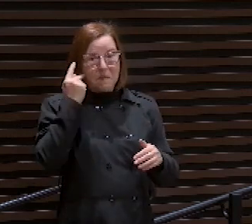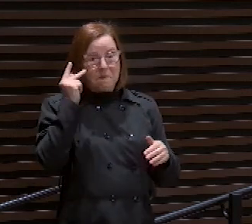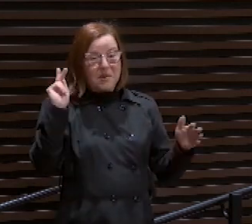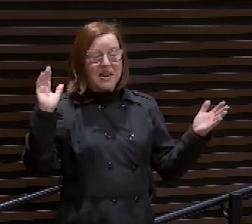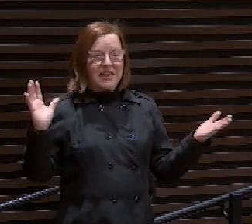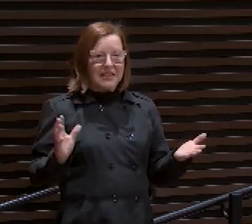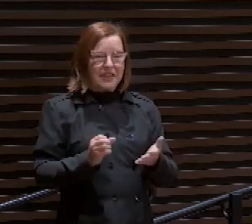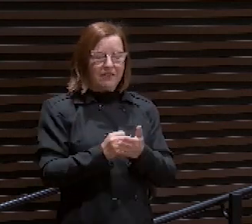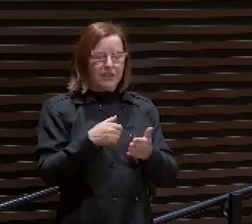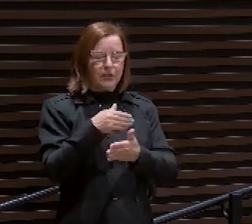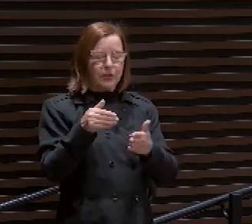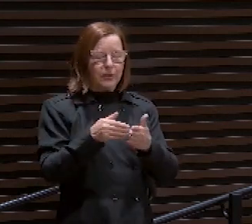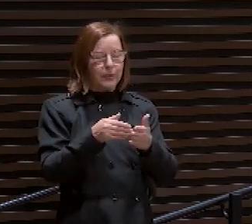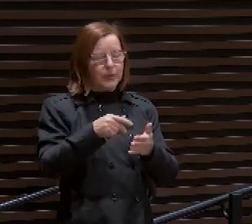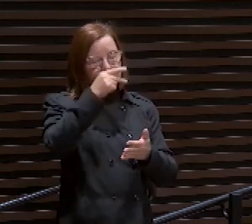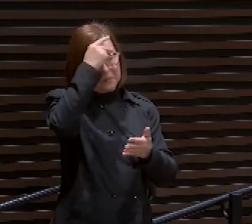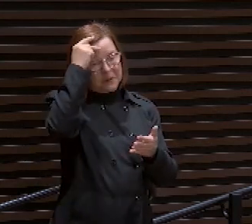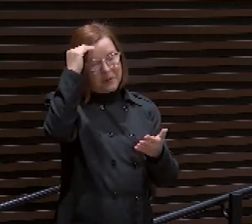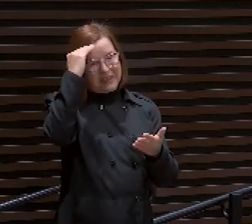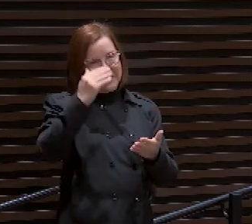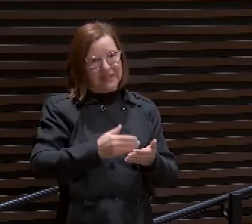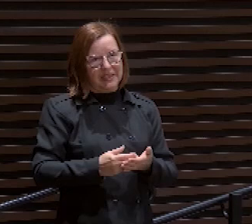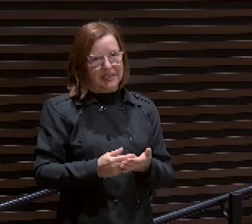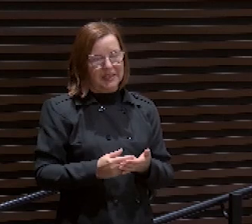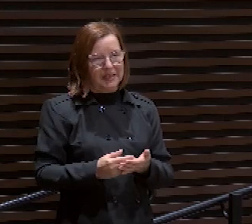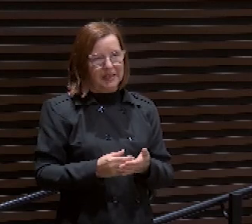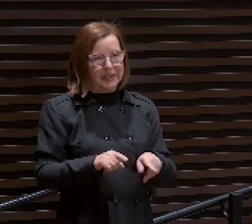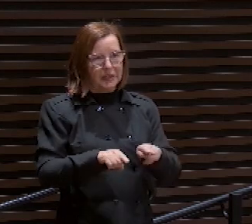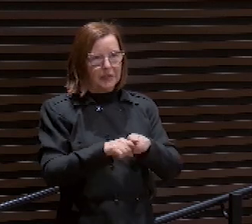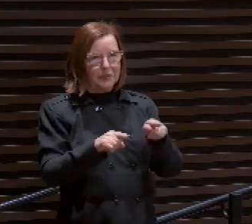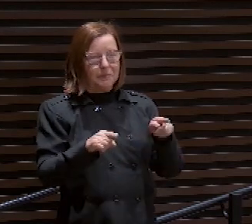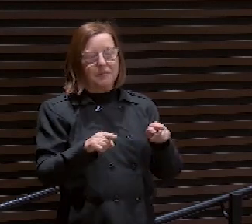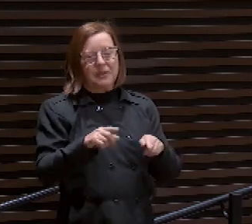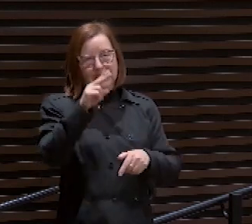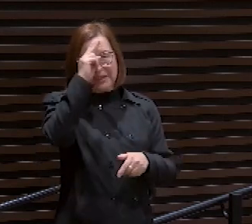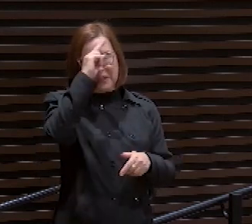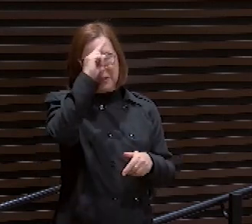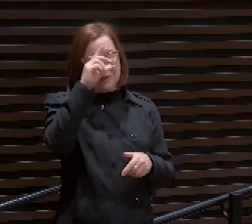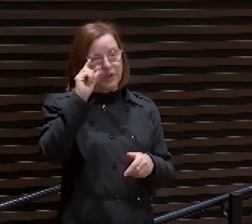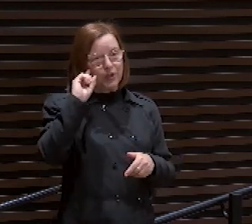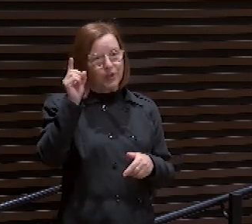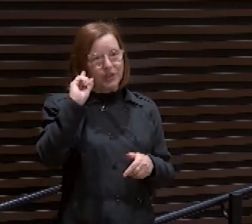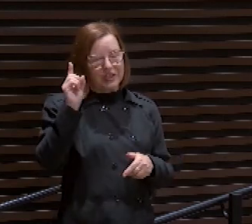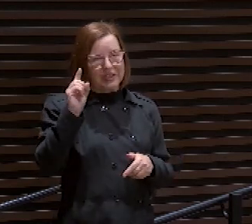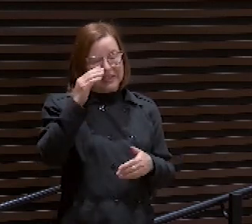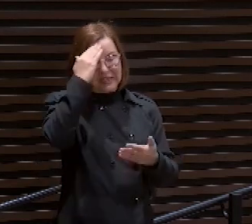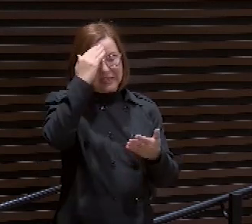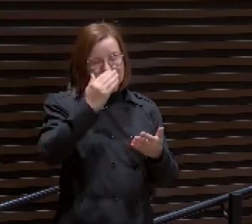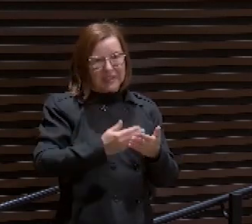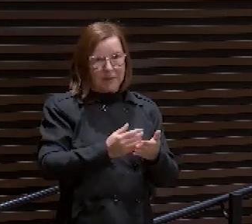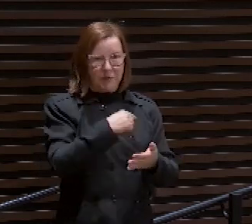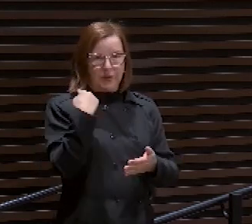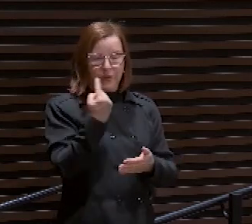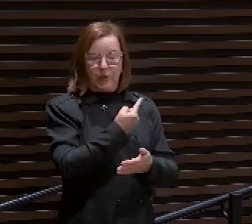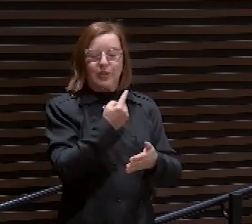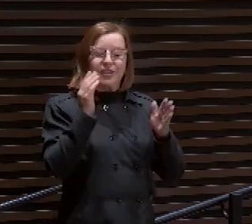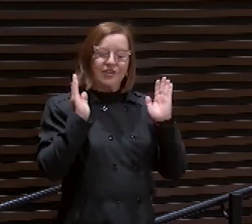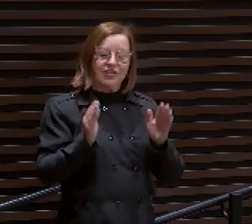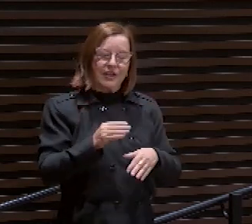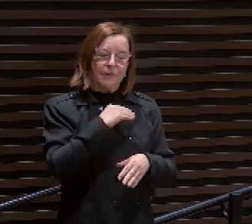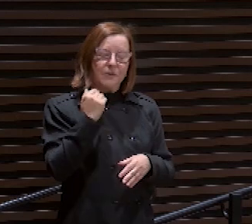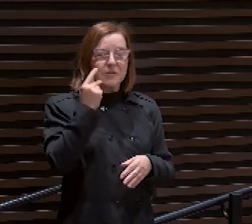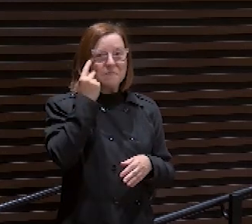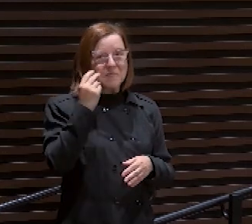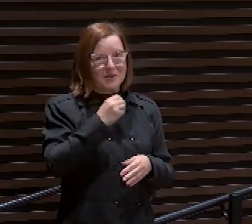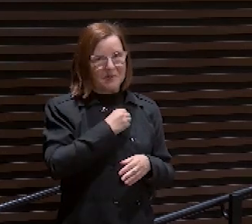consideração é todos os dias de nossas vidas. Consideremo-nos mortos para o pecado, mas vivos para Deus em